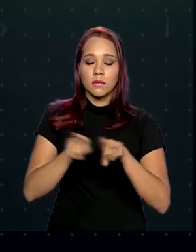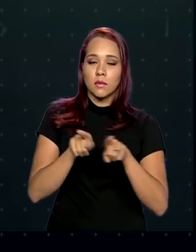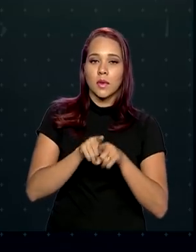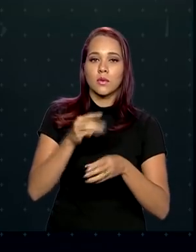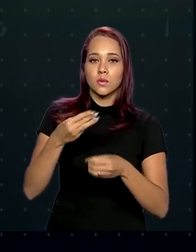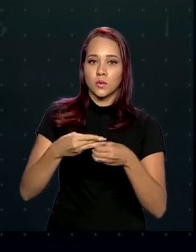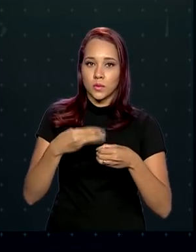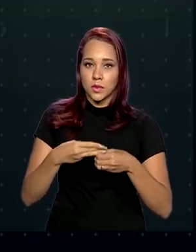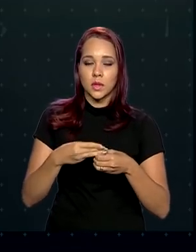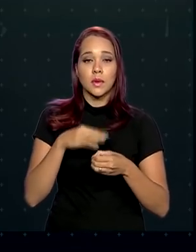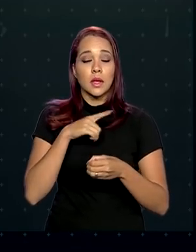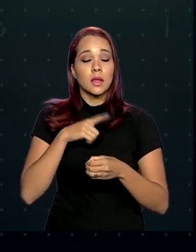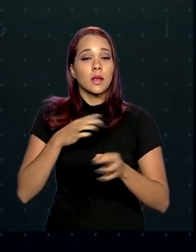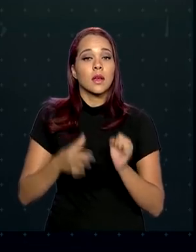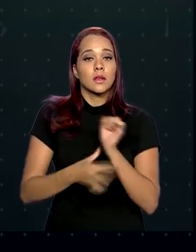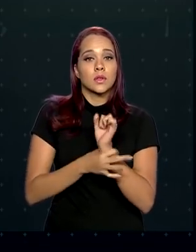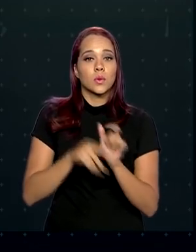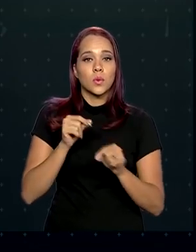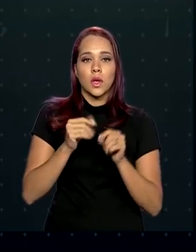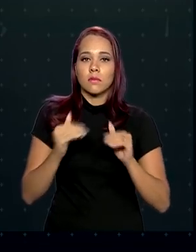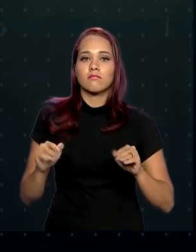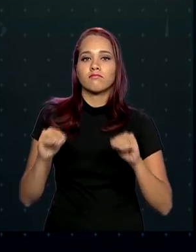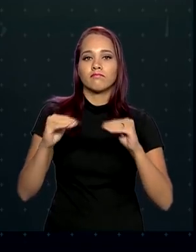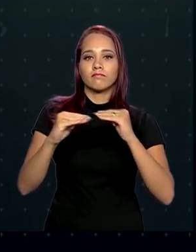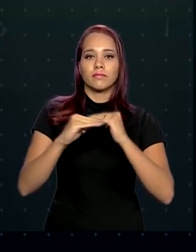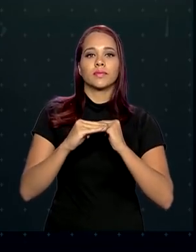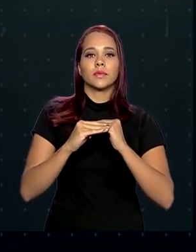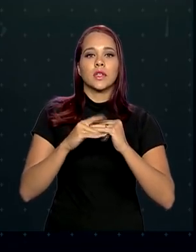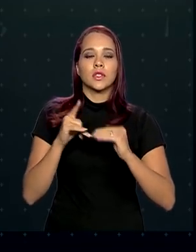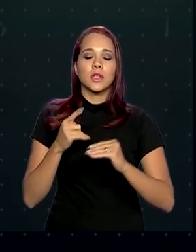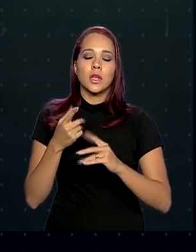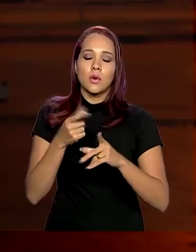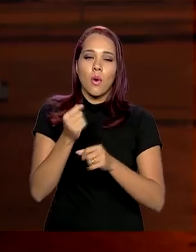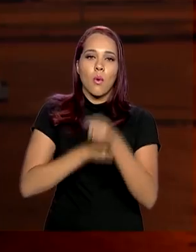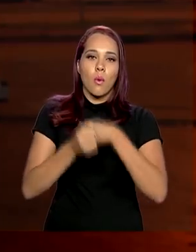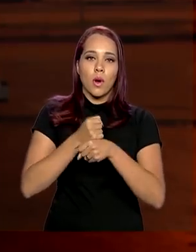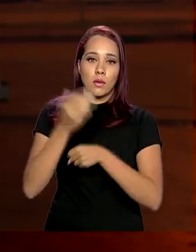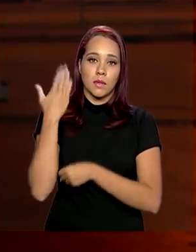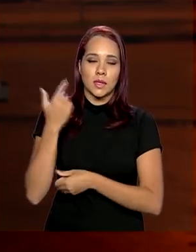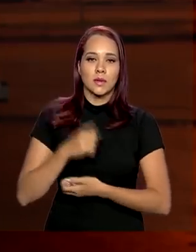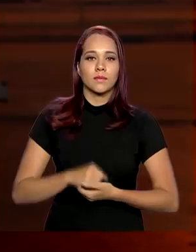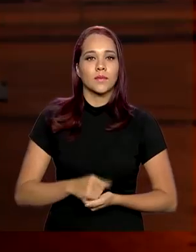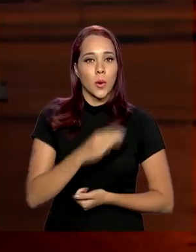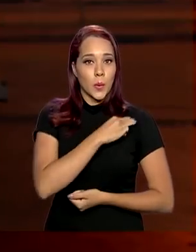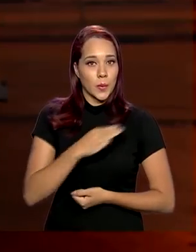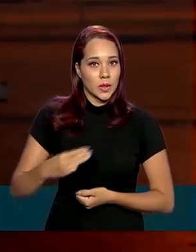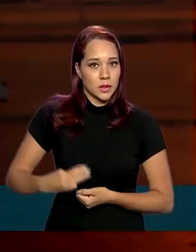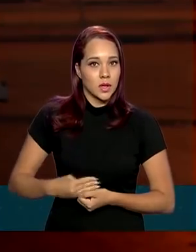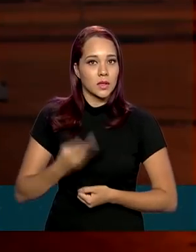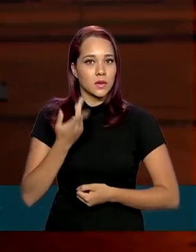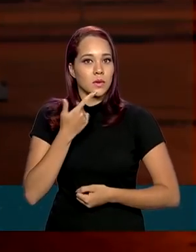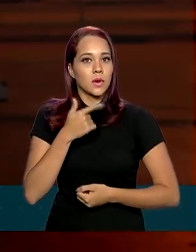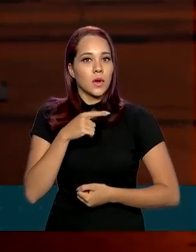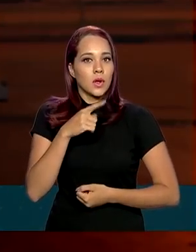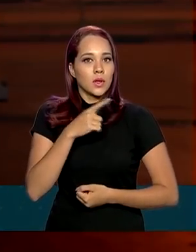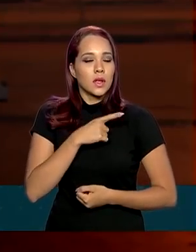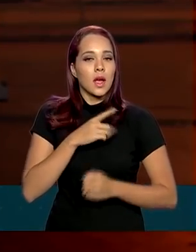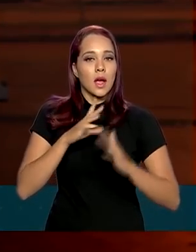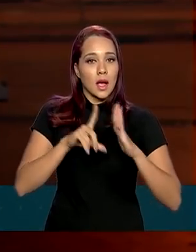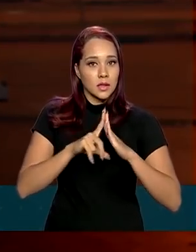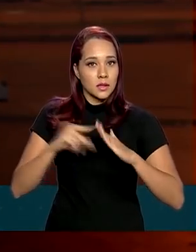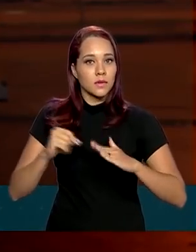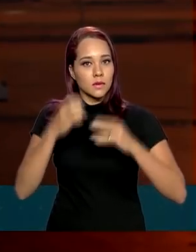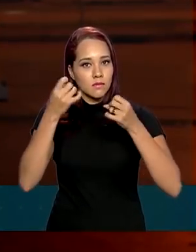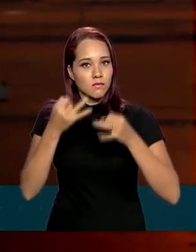municípios, garantindo o mesmo patamar de recursos do ano passado. O ministro-chefe da Casa Civil, Braga Neto, falou que a